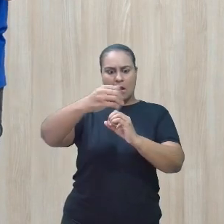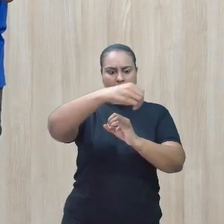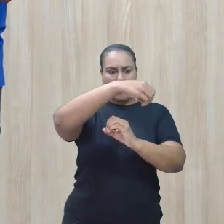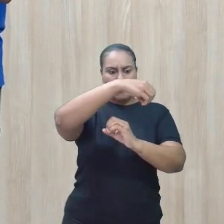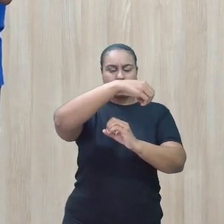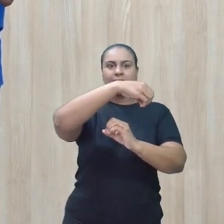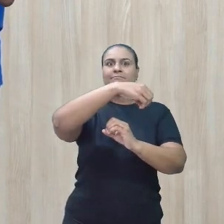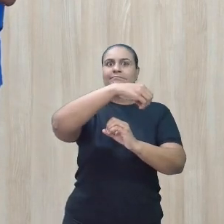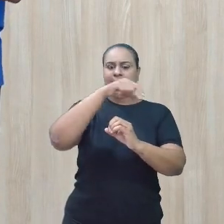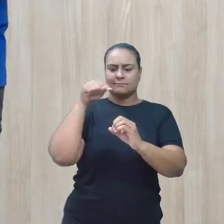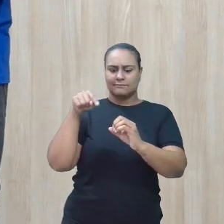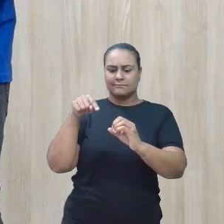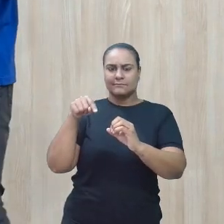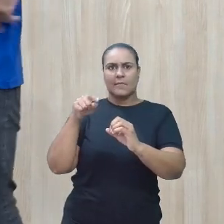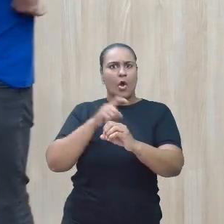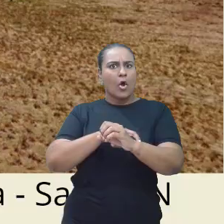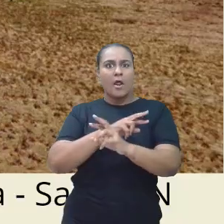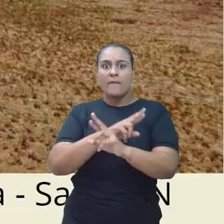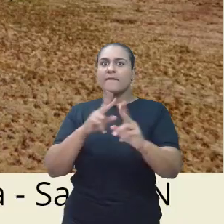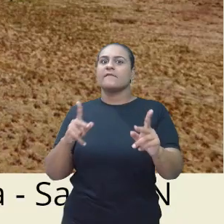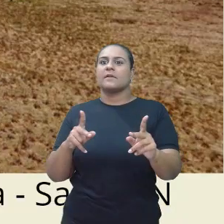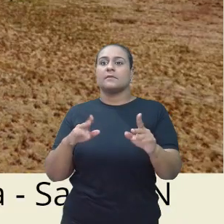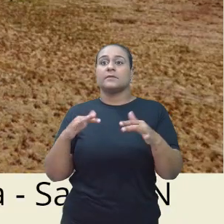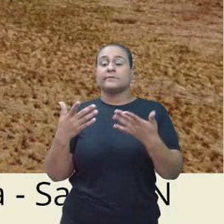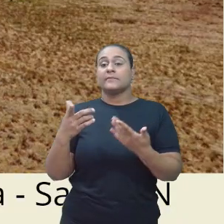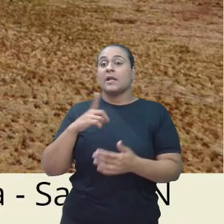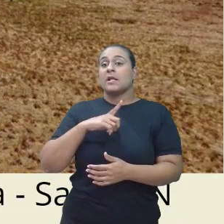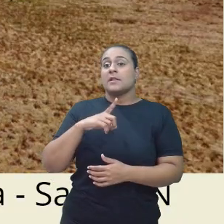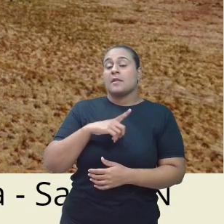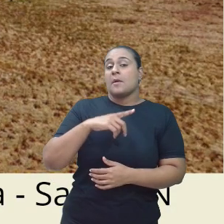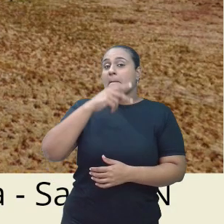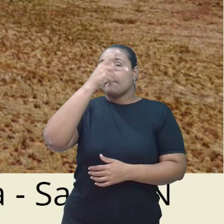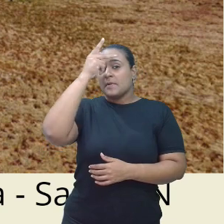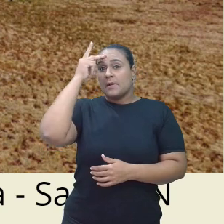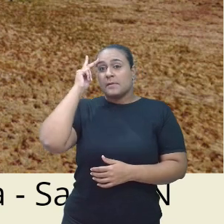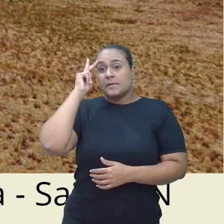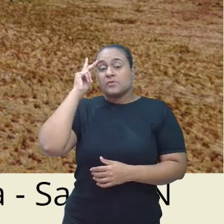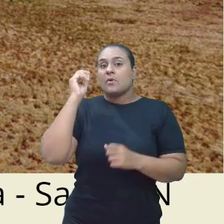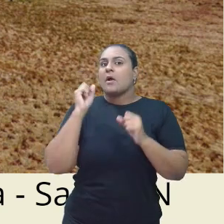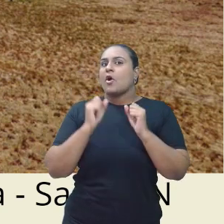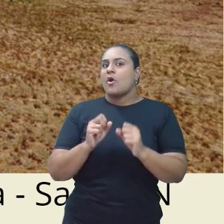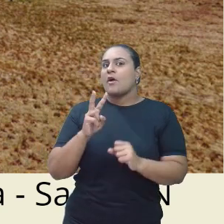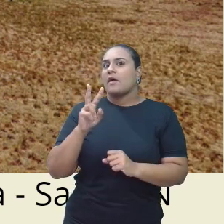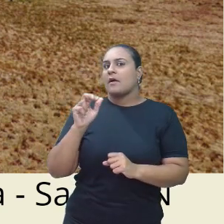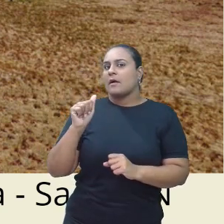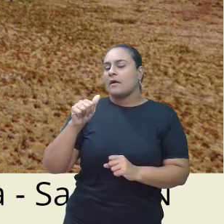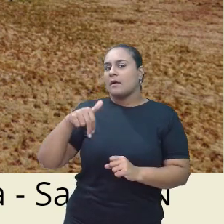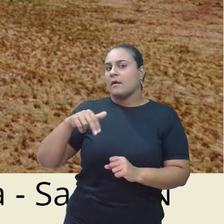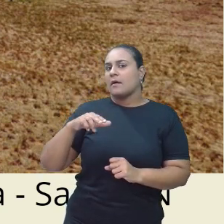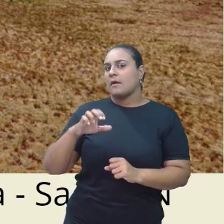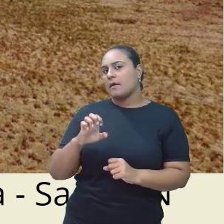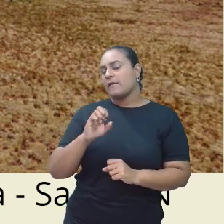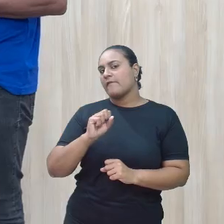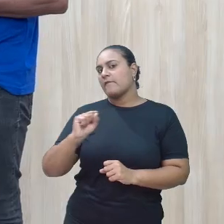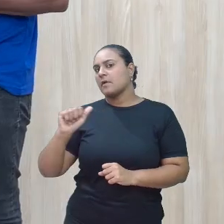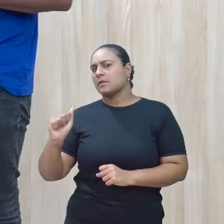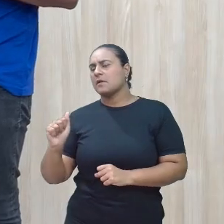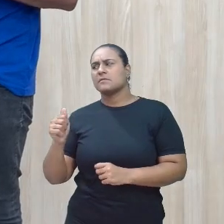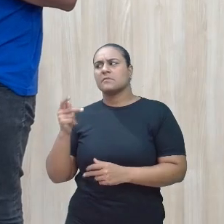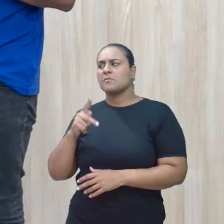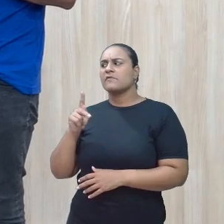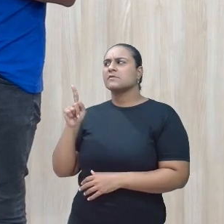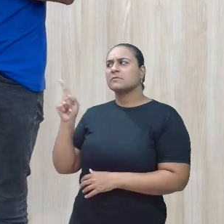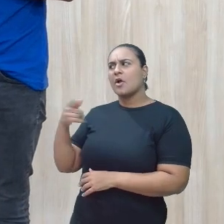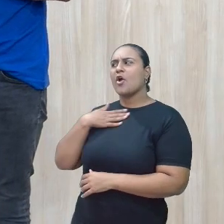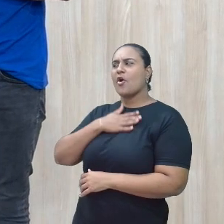exemplo bem legal para fazer aqui. Eu tenho uma viajante, que eu vou chamar ela aqui agora, que é a professora Vanessa. Eu vou perguntar a ela aqui agora. Professora Vanessa, eu sei que a